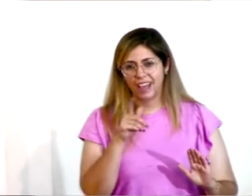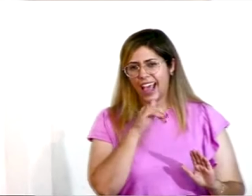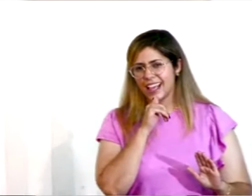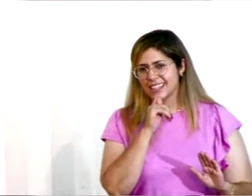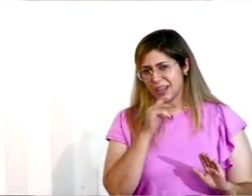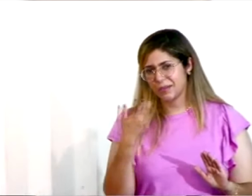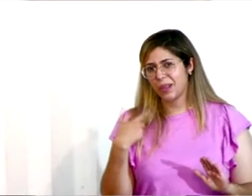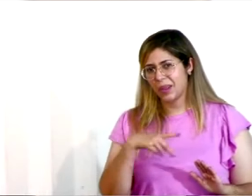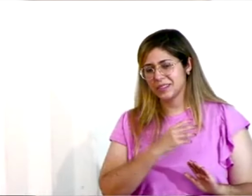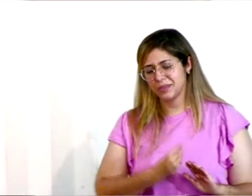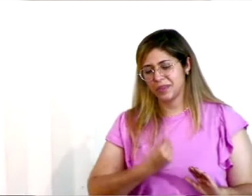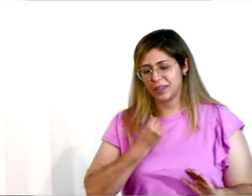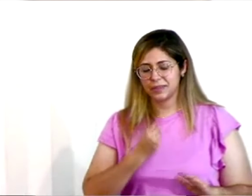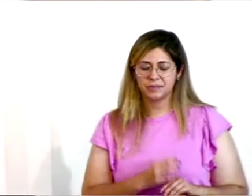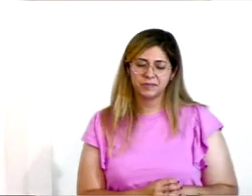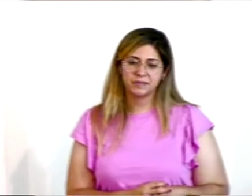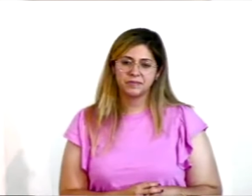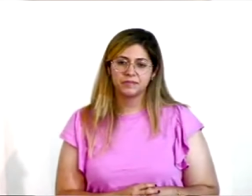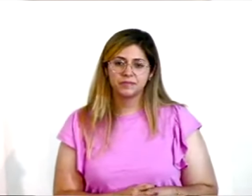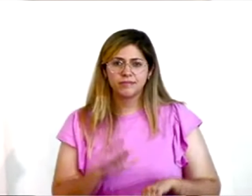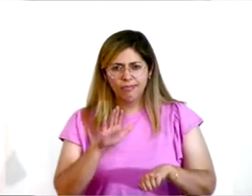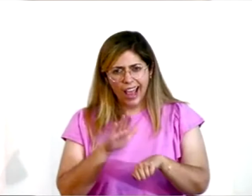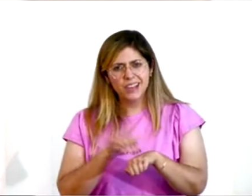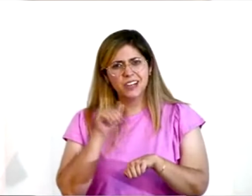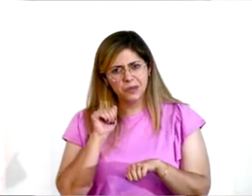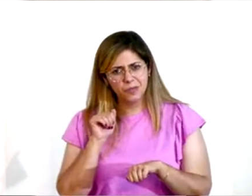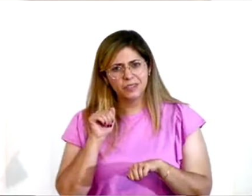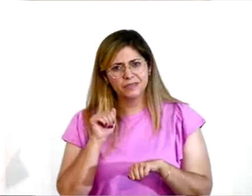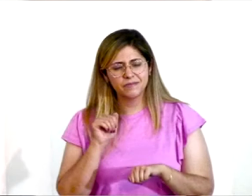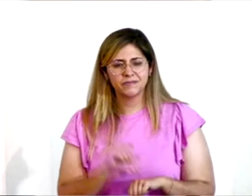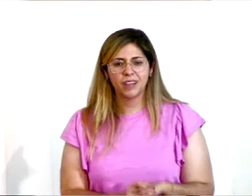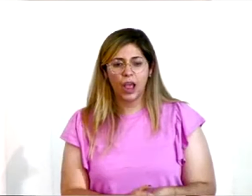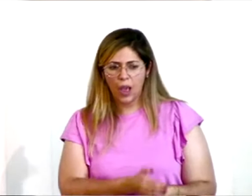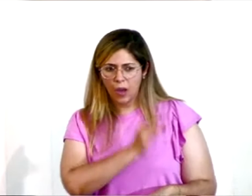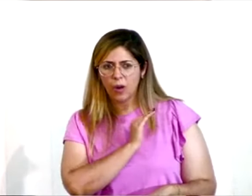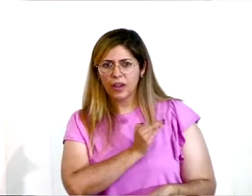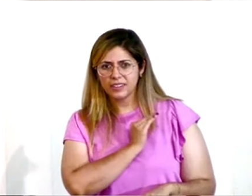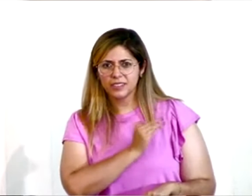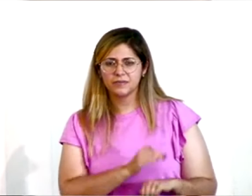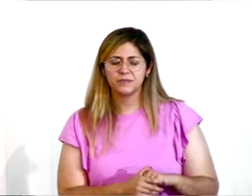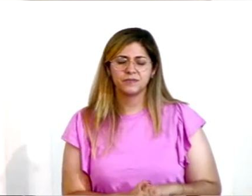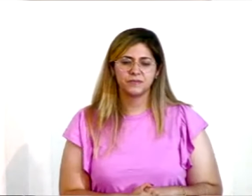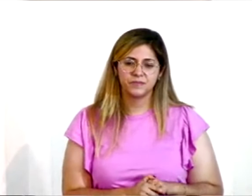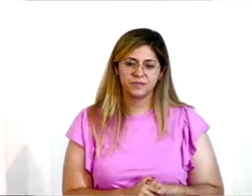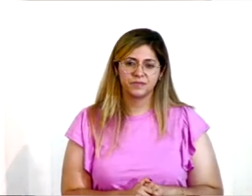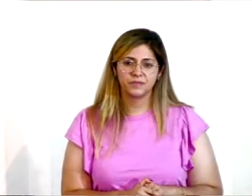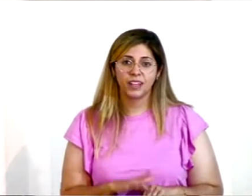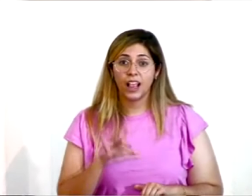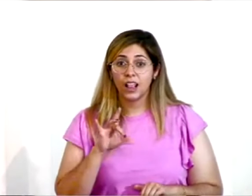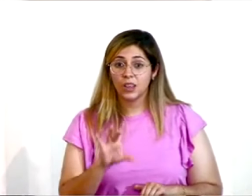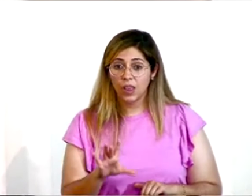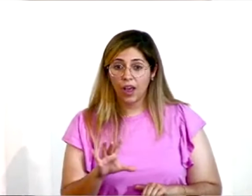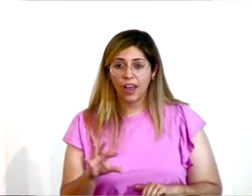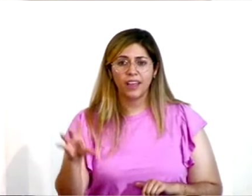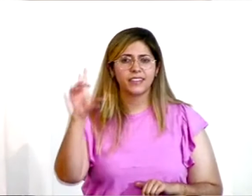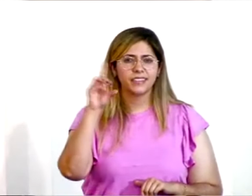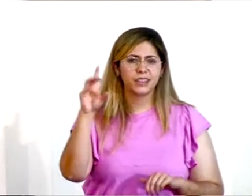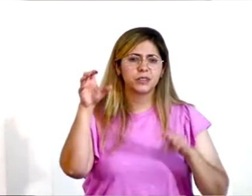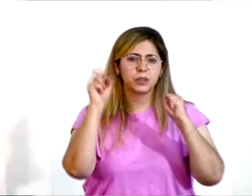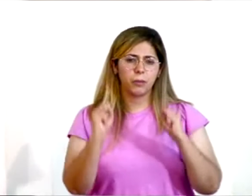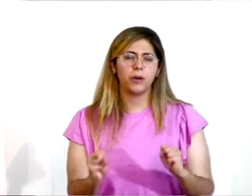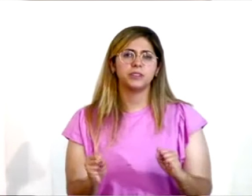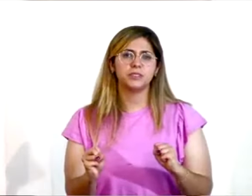quero finalizar conclamando mesmo, mas falando ao coração, se possível. Só Deus pode chegar, mas a sua palavra